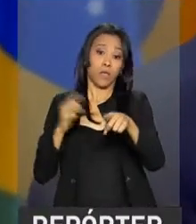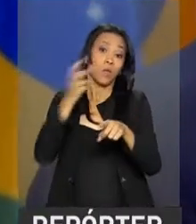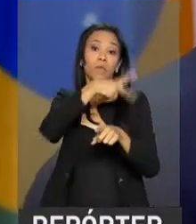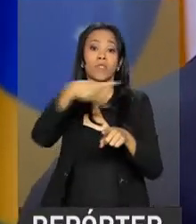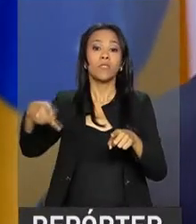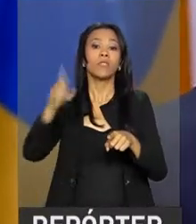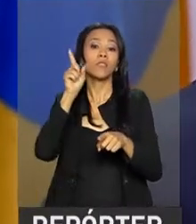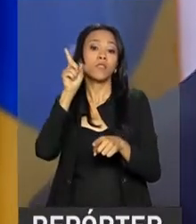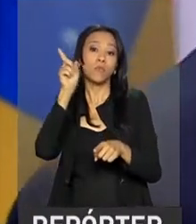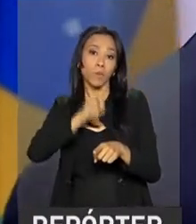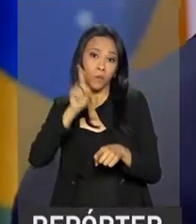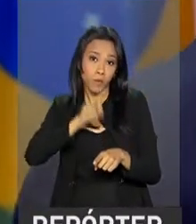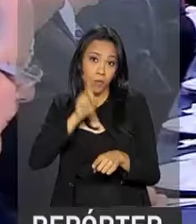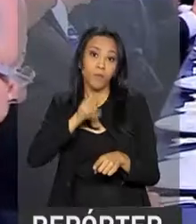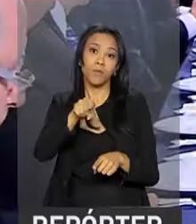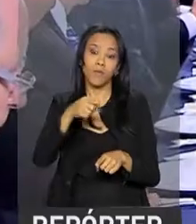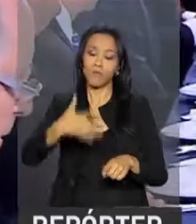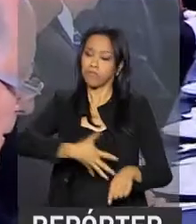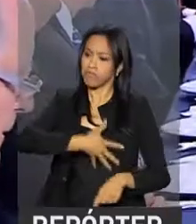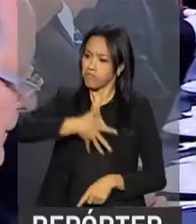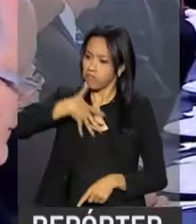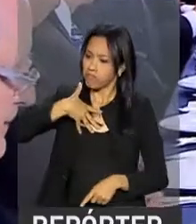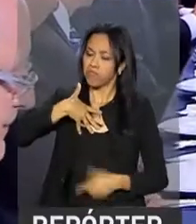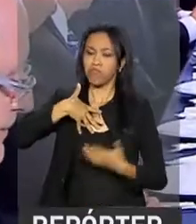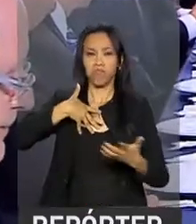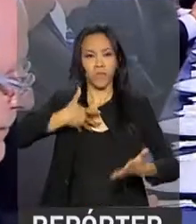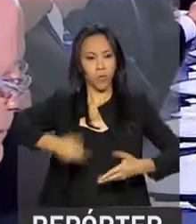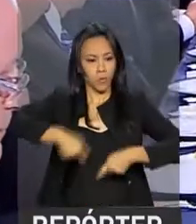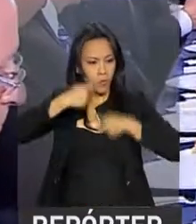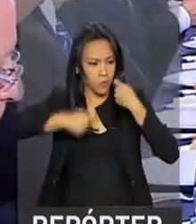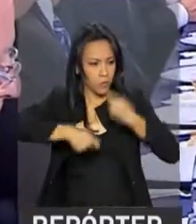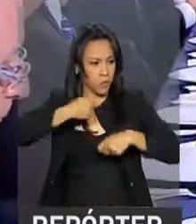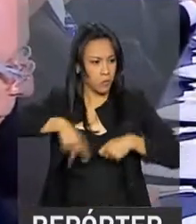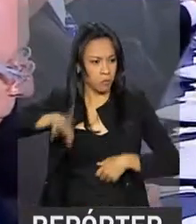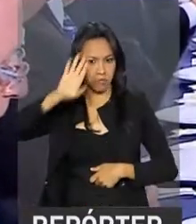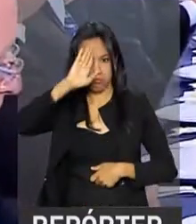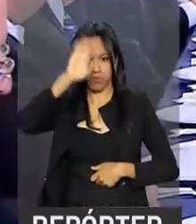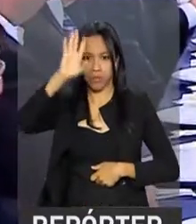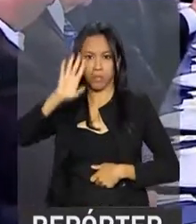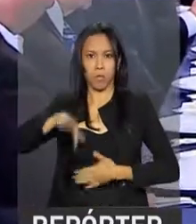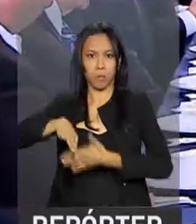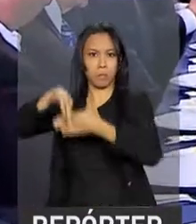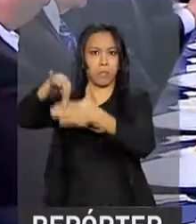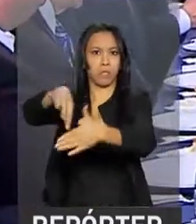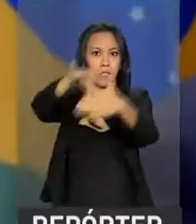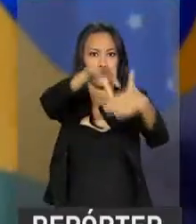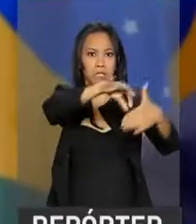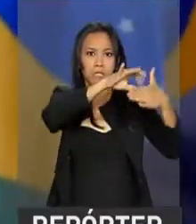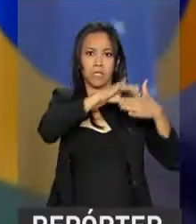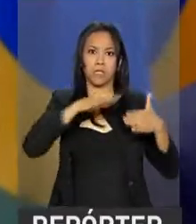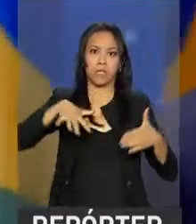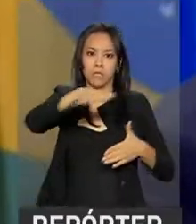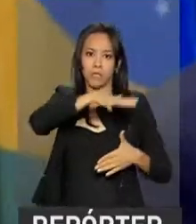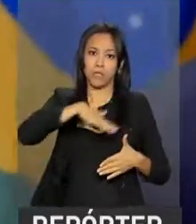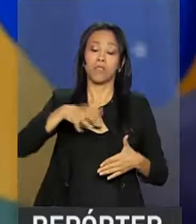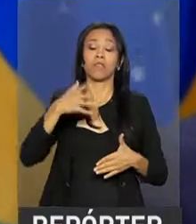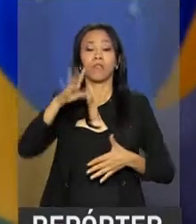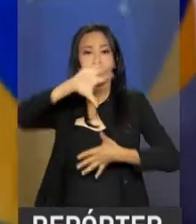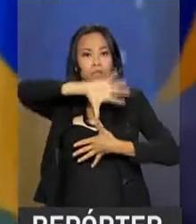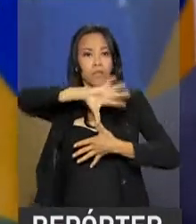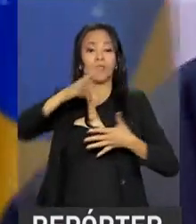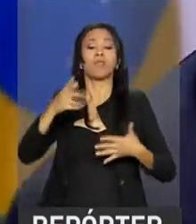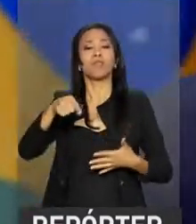unidos disse que estava honrado de realizar um jantar com os maiores aliados do ocidente ele destacou o sofrimento do povo